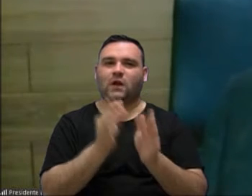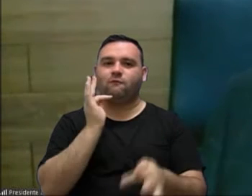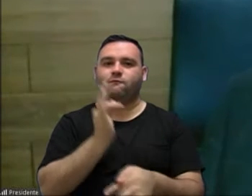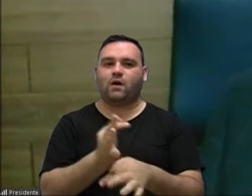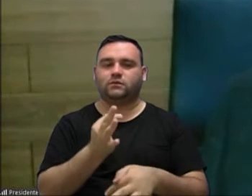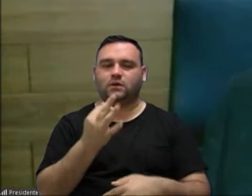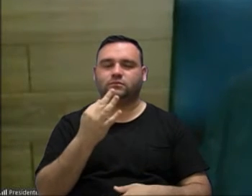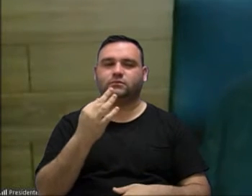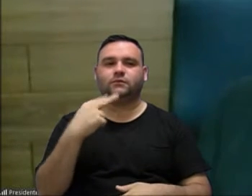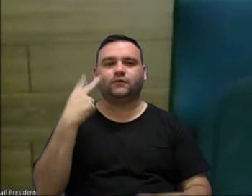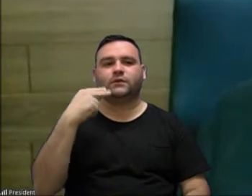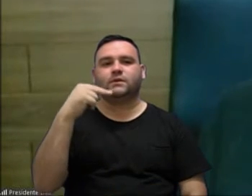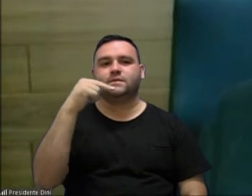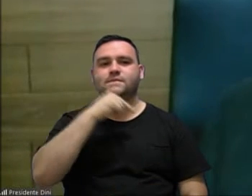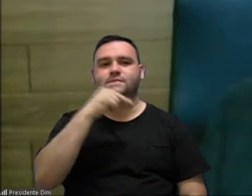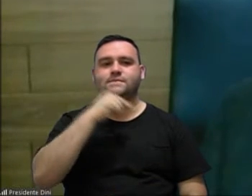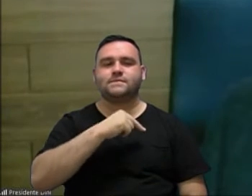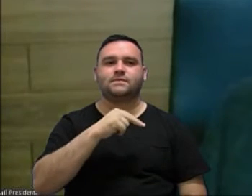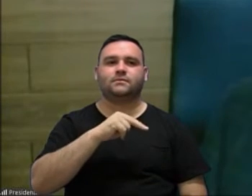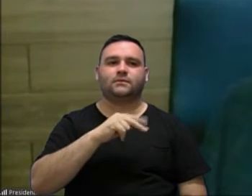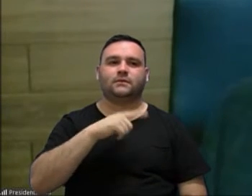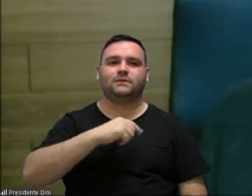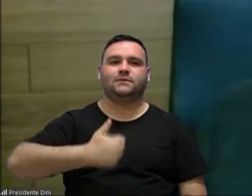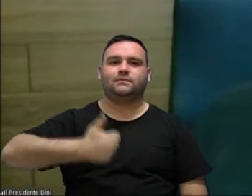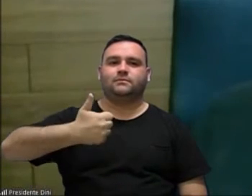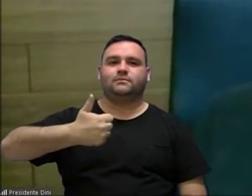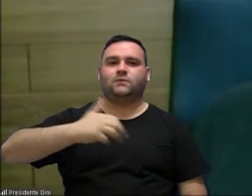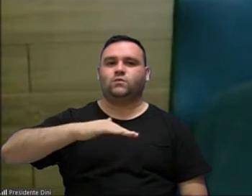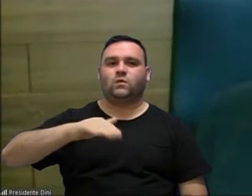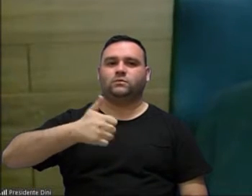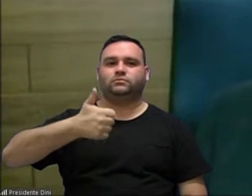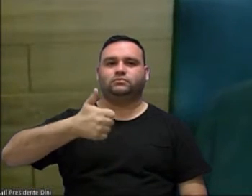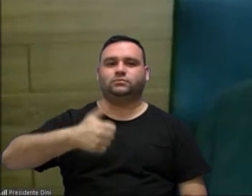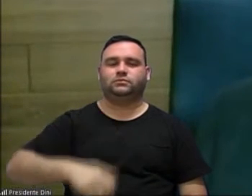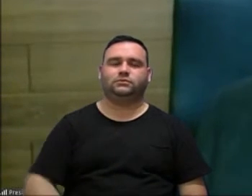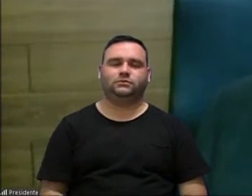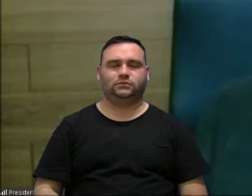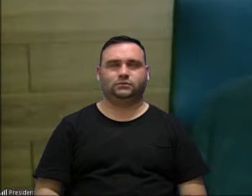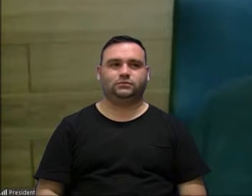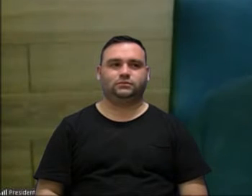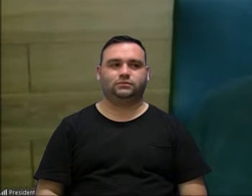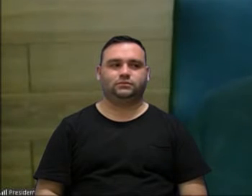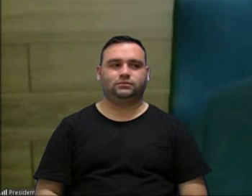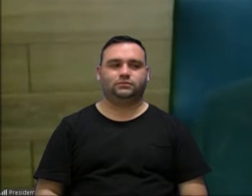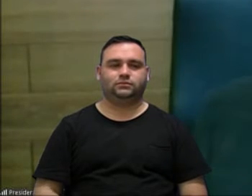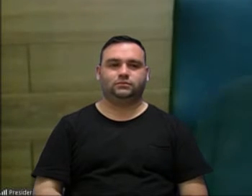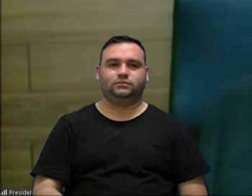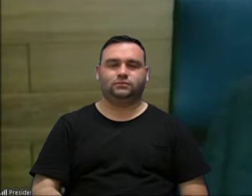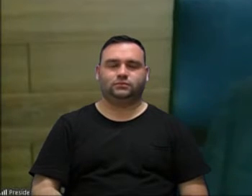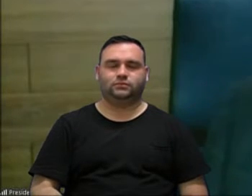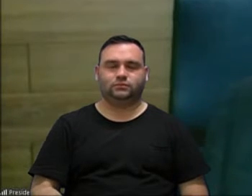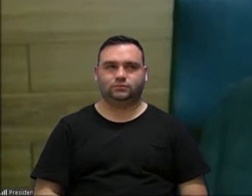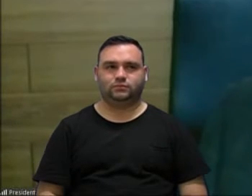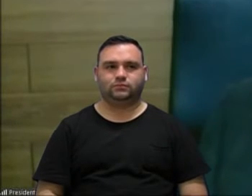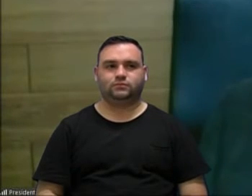Anselmo Roli Neto só faça um jóia aí Neto só coloca aqui